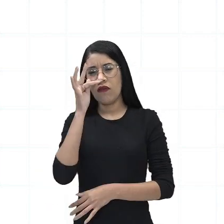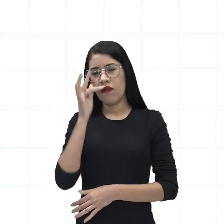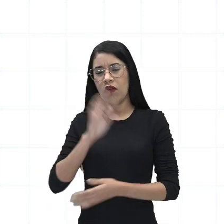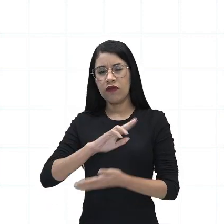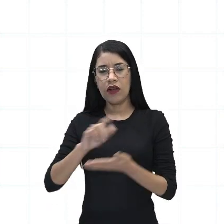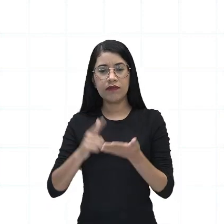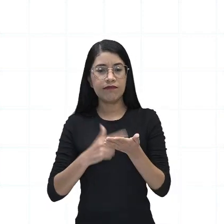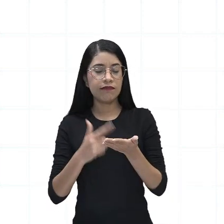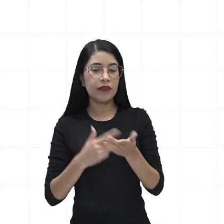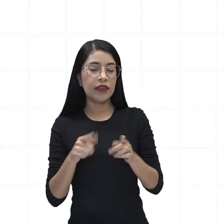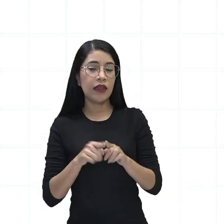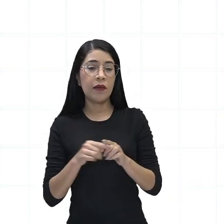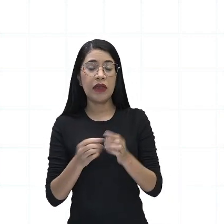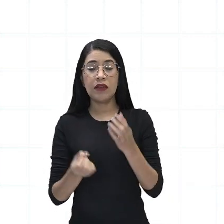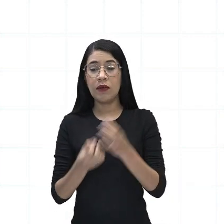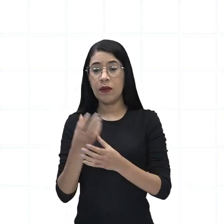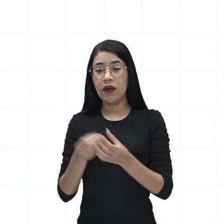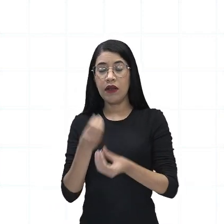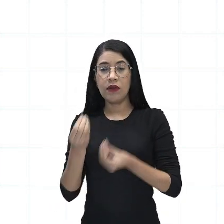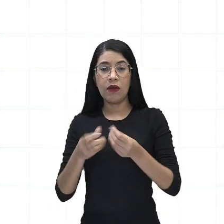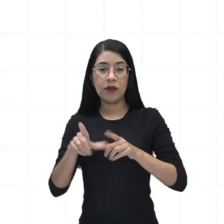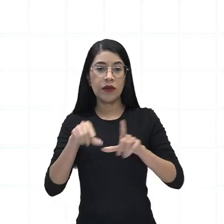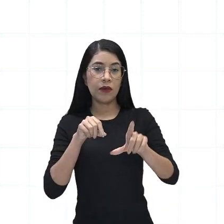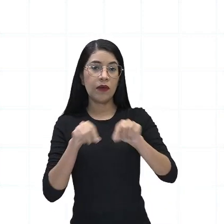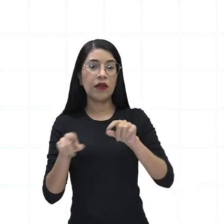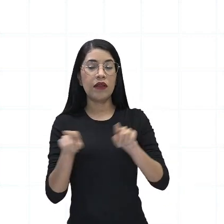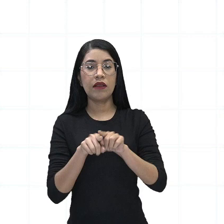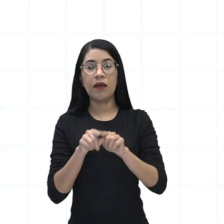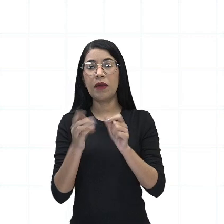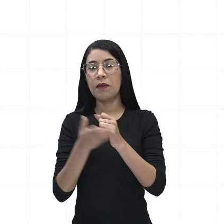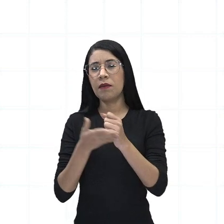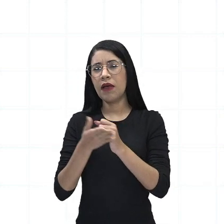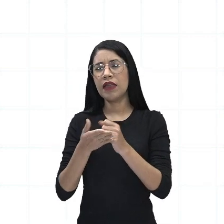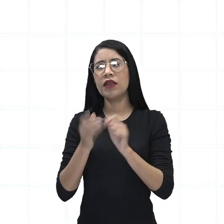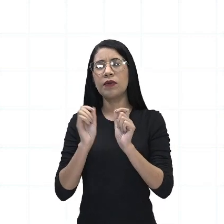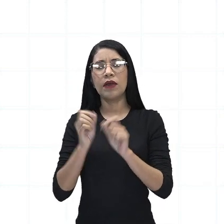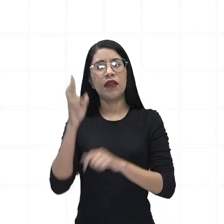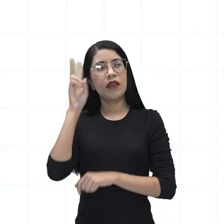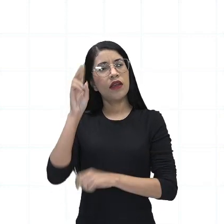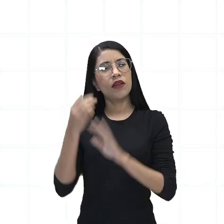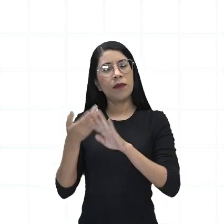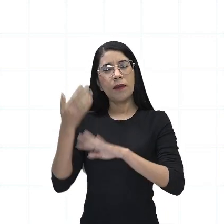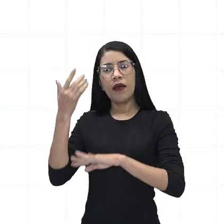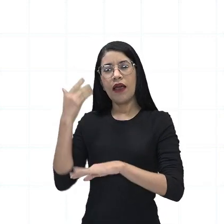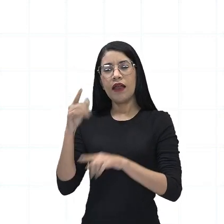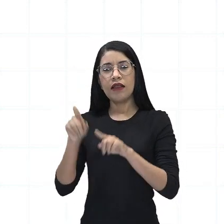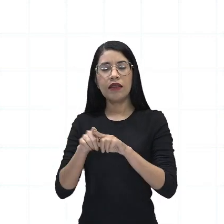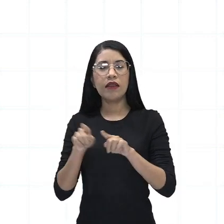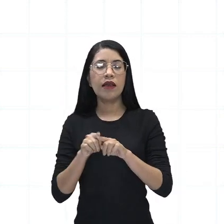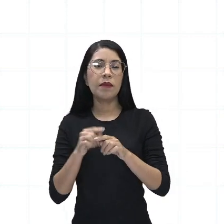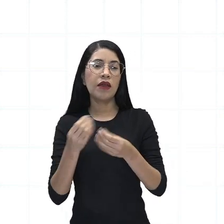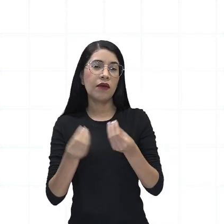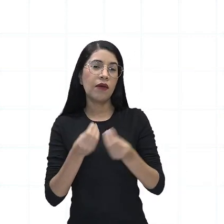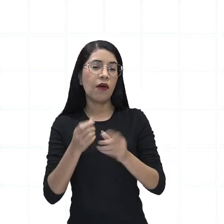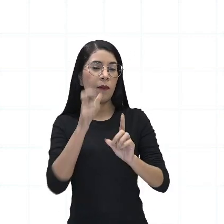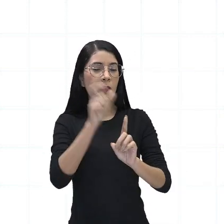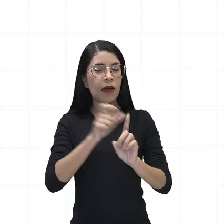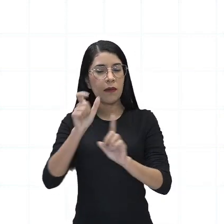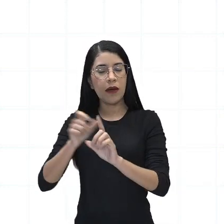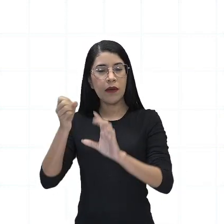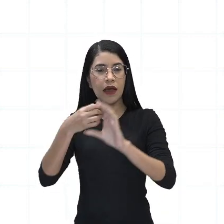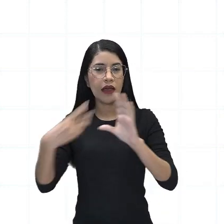Eles são projetados e selecionados com base no período histórico da peça, nas características dos personagens,